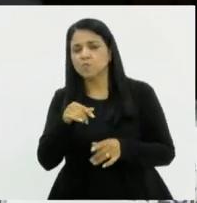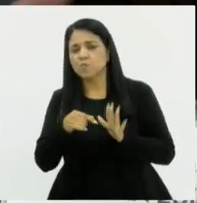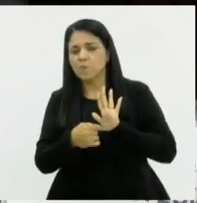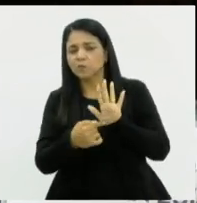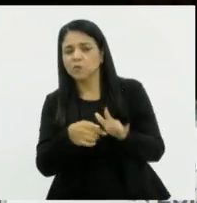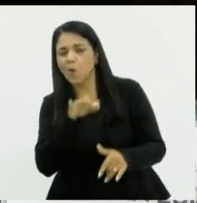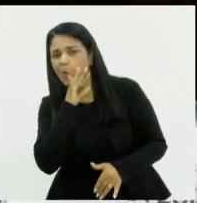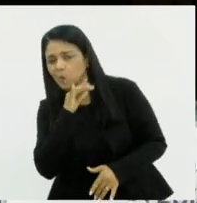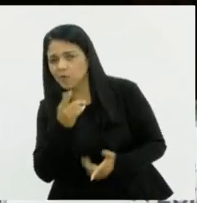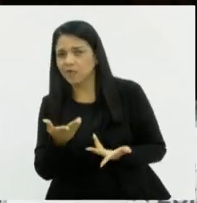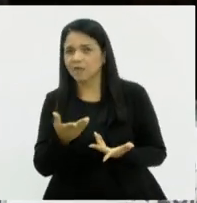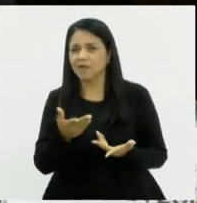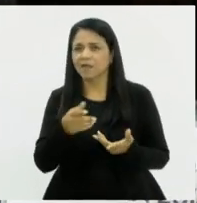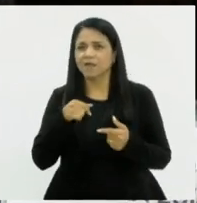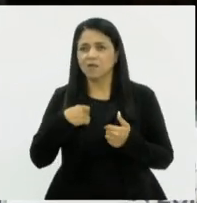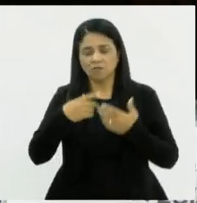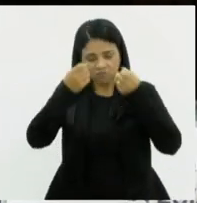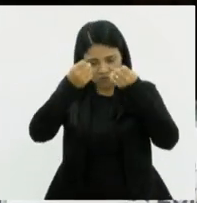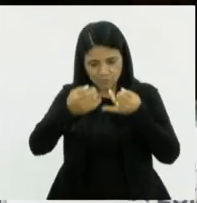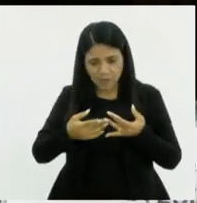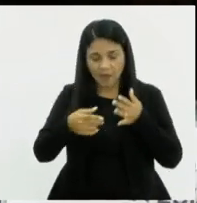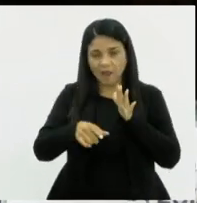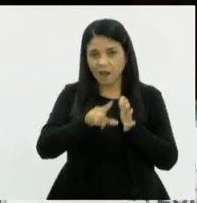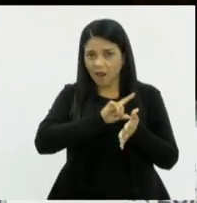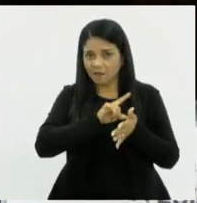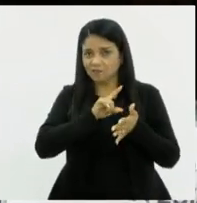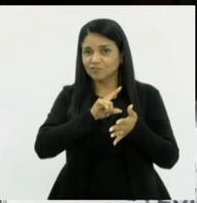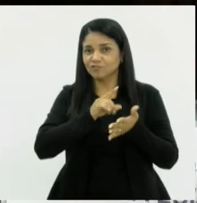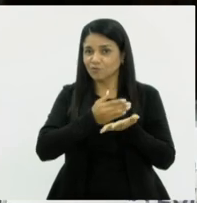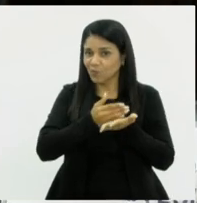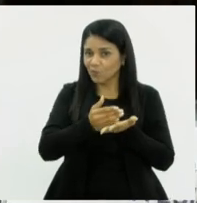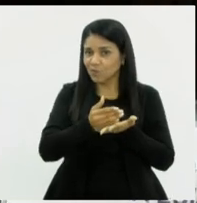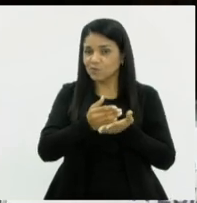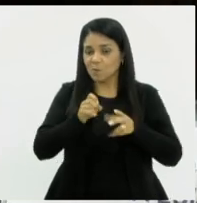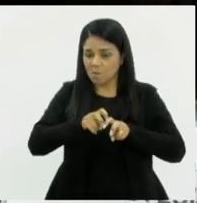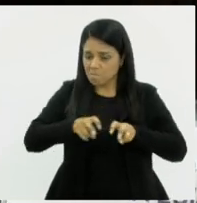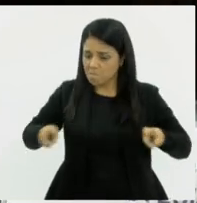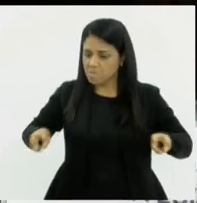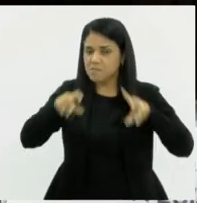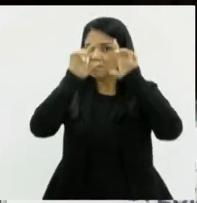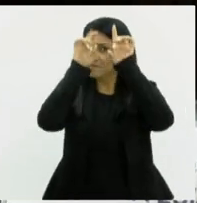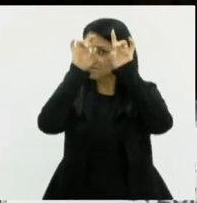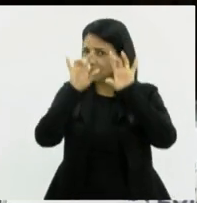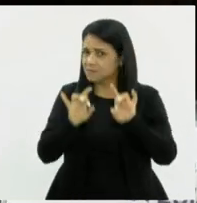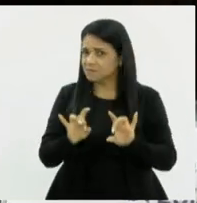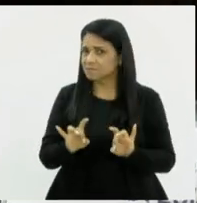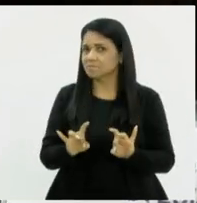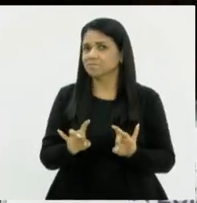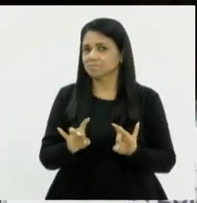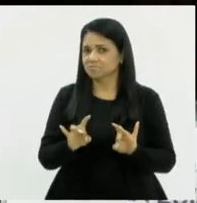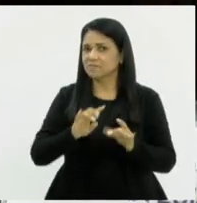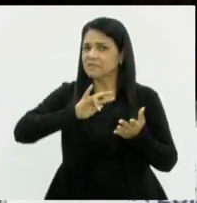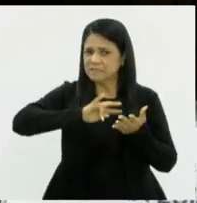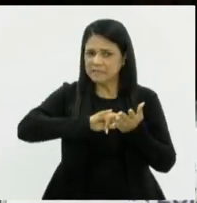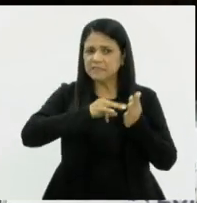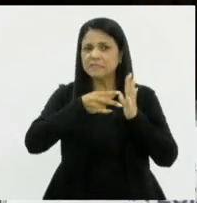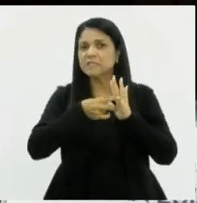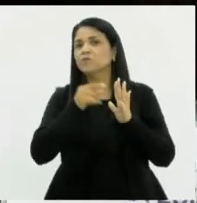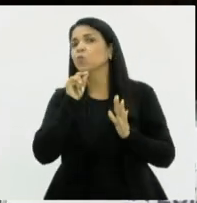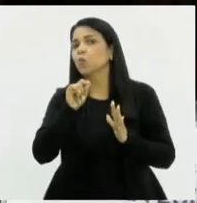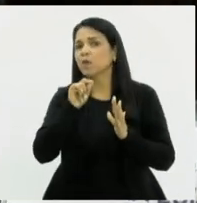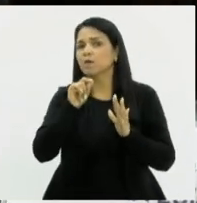começo, essa mesa aqui, além de ser uma mesa grandiosa, uma mesa especial, é uma mesa que significa muito a